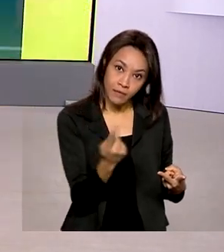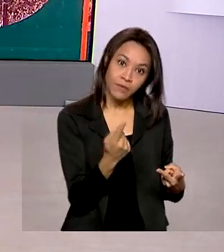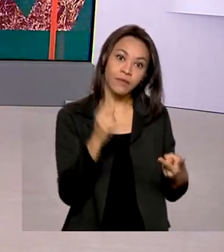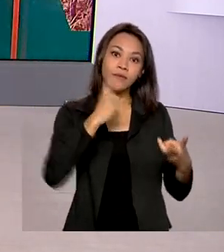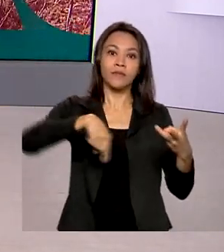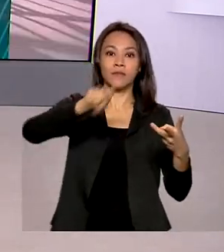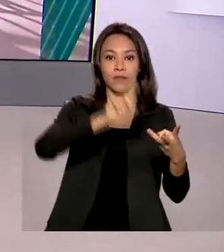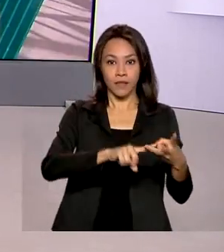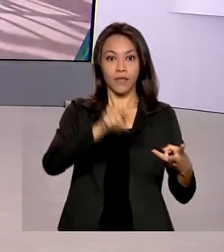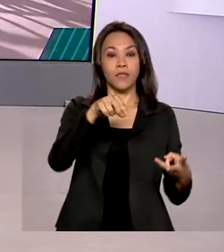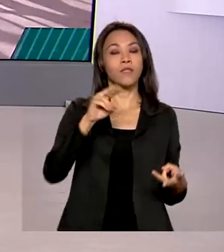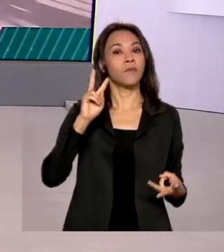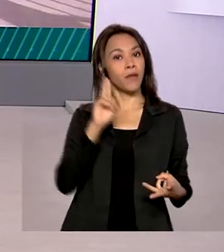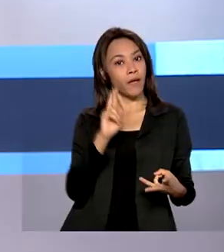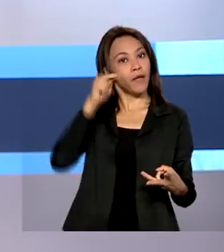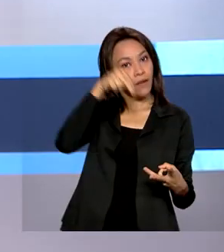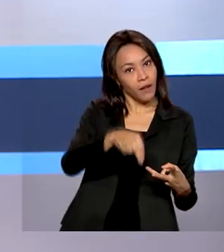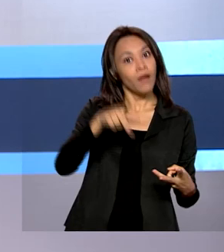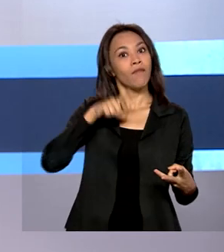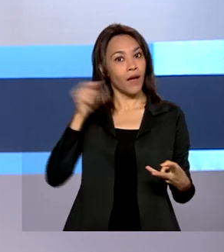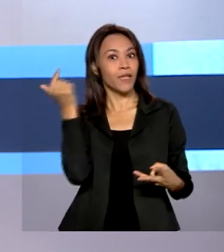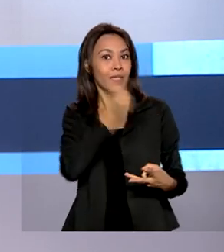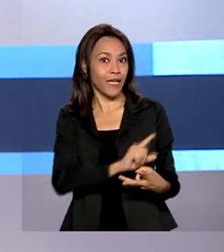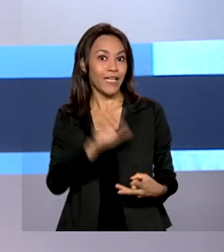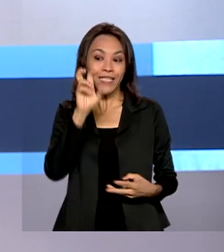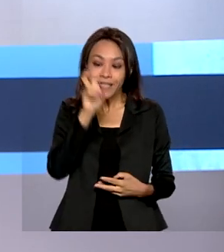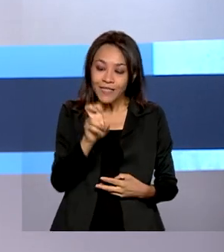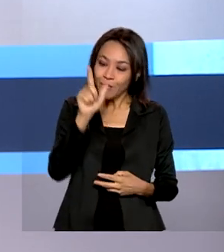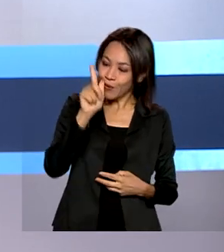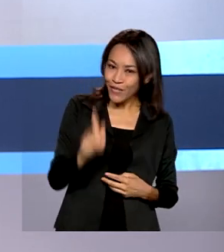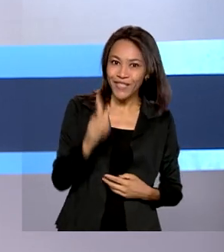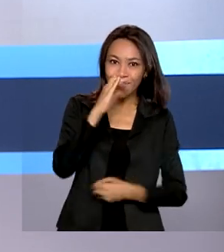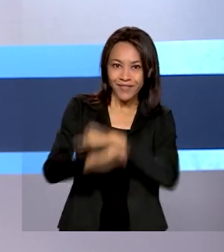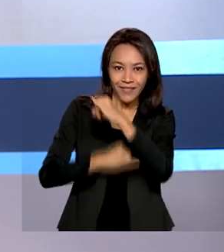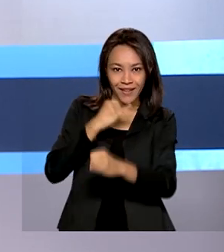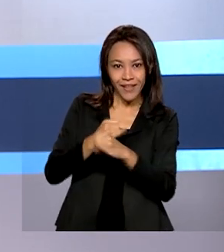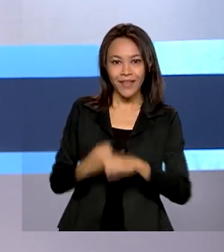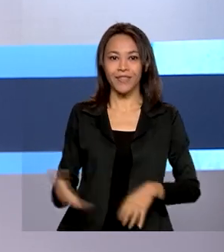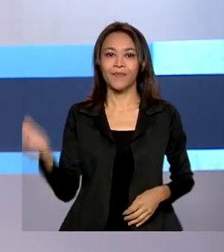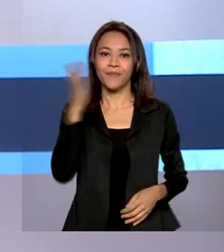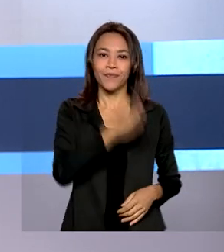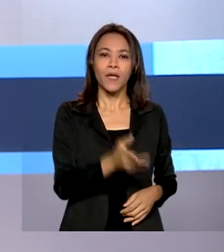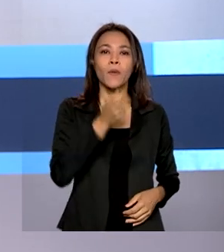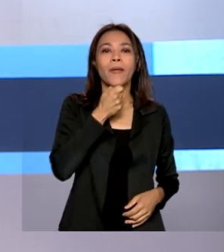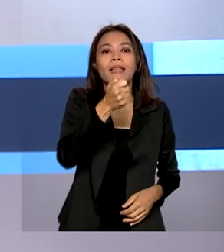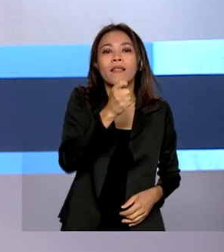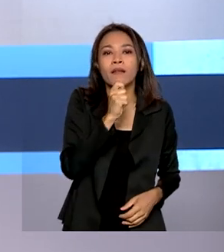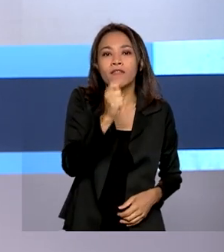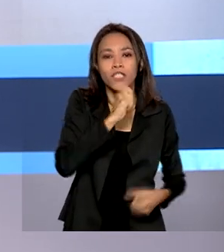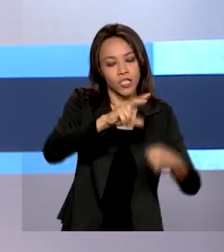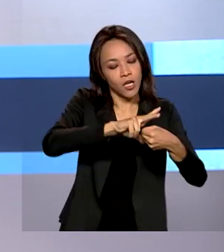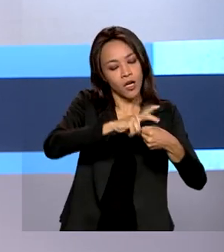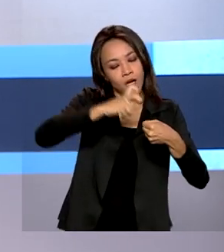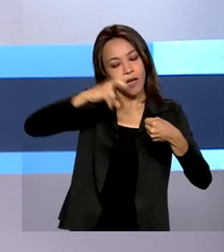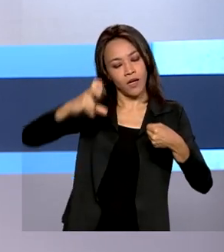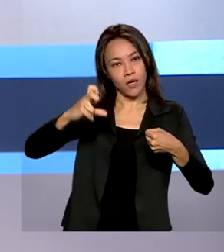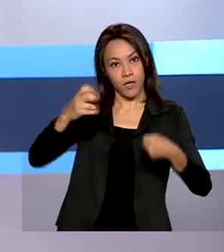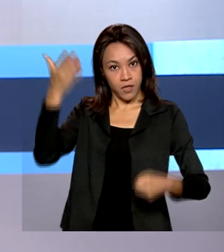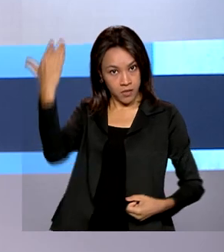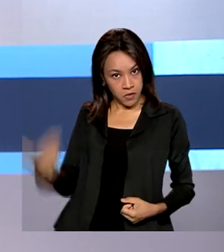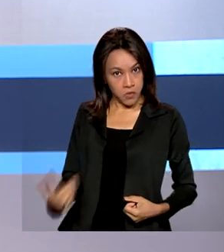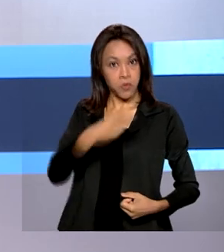Já teremos disponível o5g em entrevista ao programa de rádio A Voz do Brasil o Ministro das Comunicações